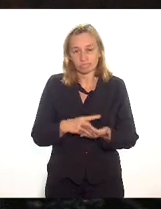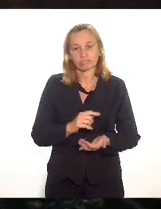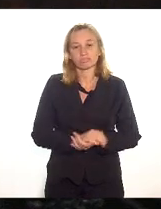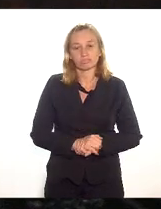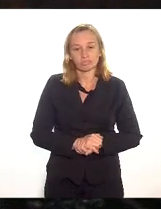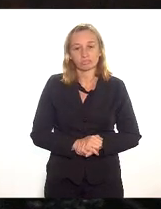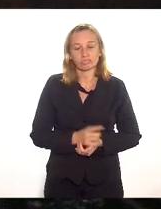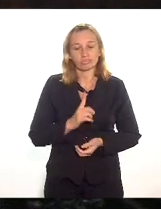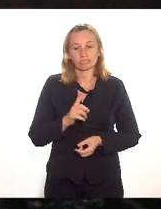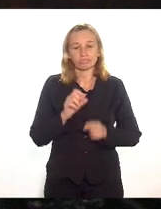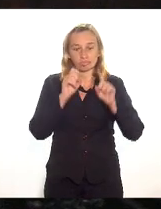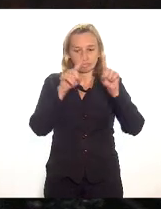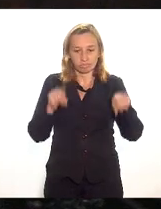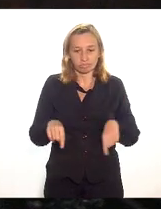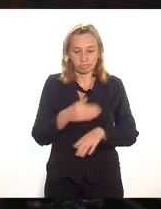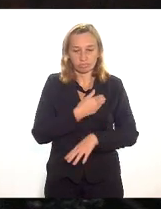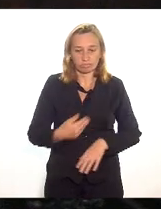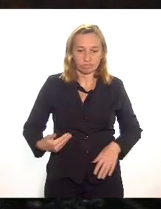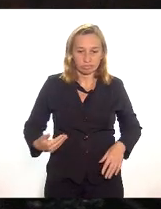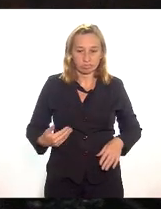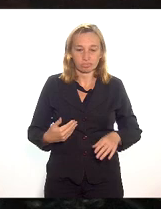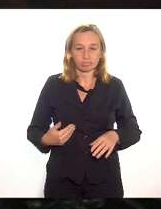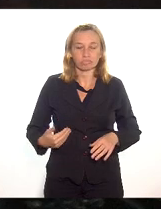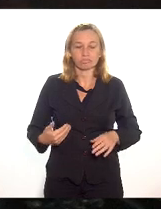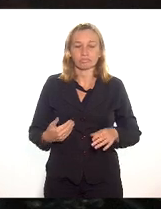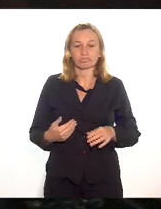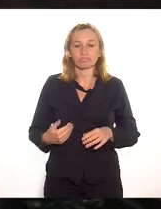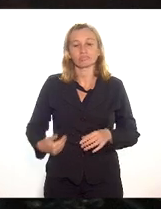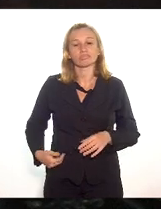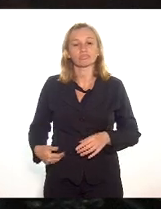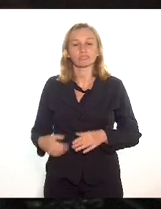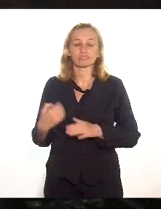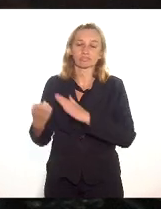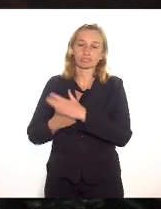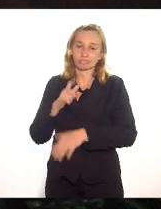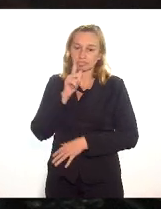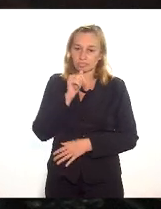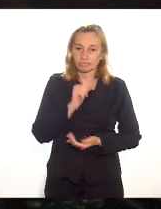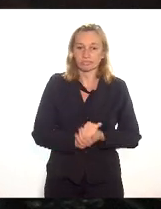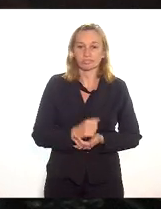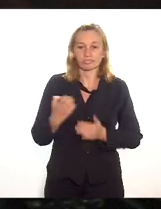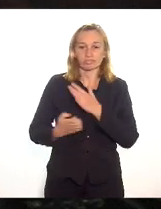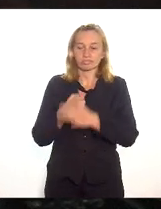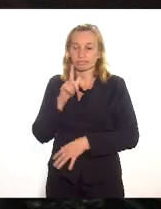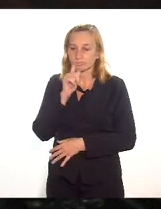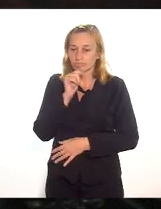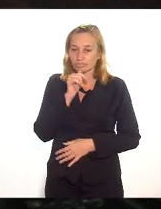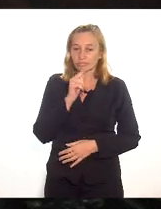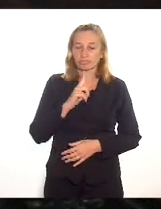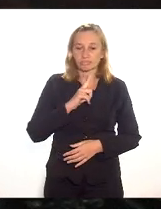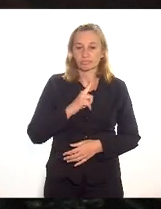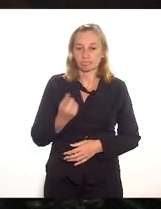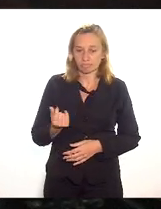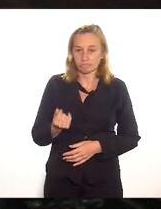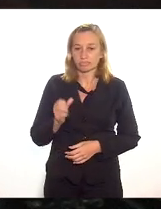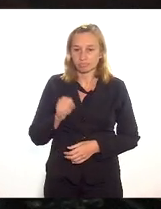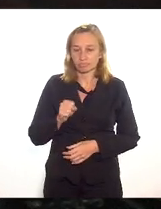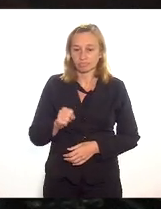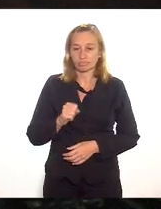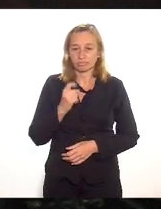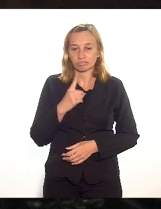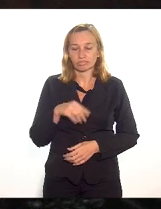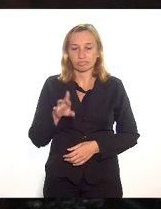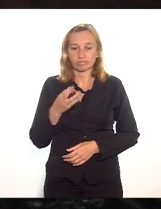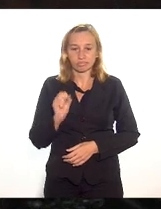para os servidores da SEDAI, mas também para toda a população do Estado do Rio de Janeiro. A SEDAI é uma empresa lucrativa, lucra 1 bilhão e